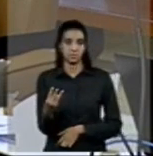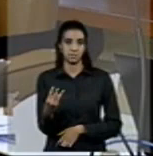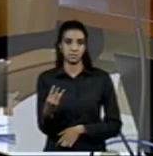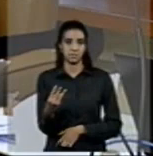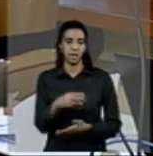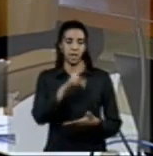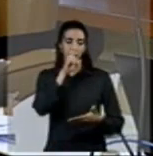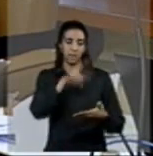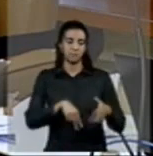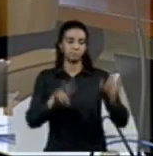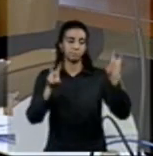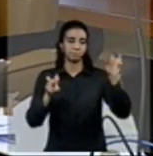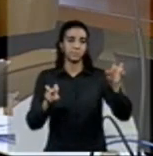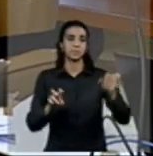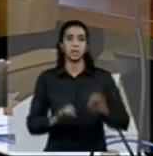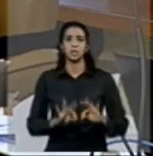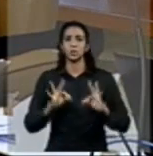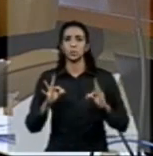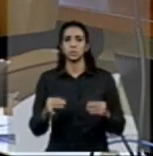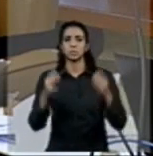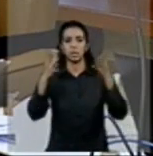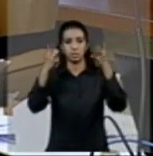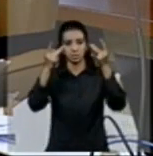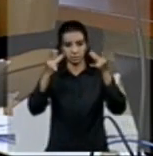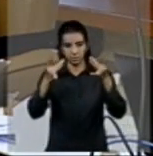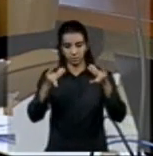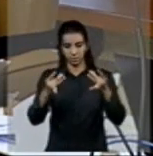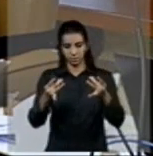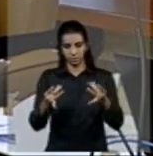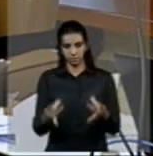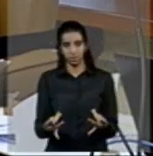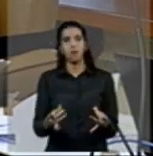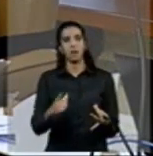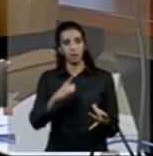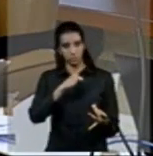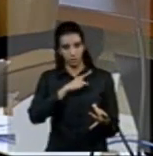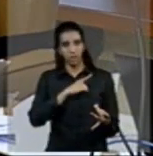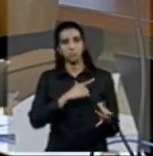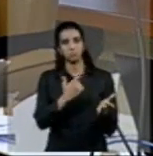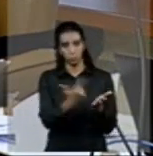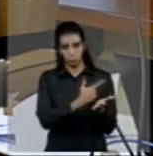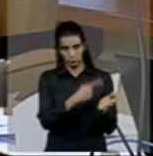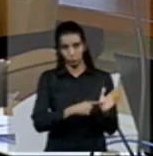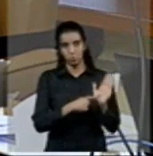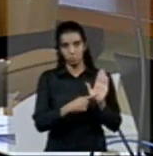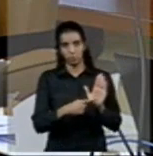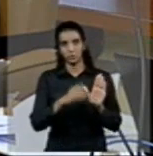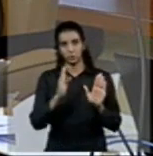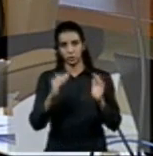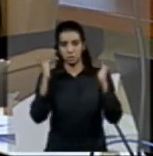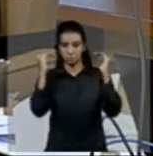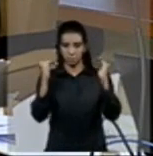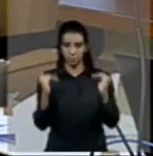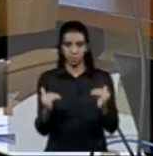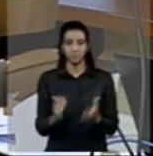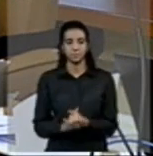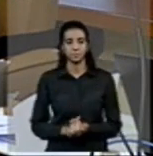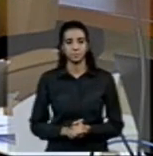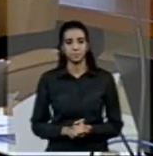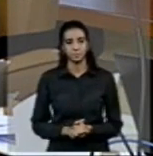todas essas distinções são ali também feitas e,